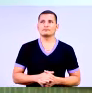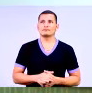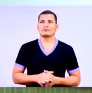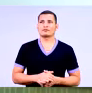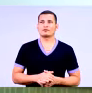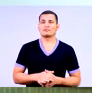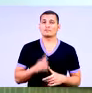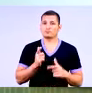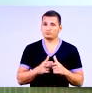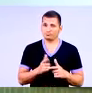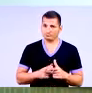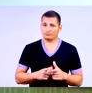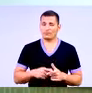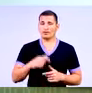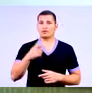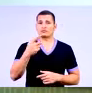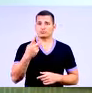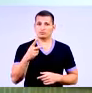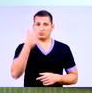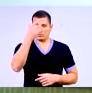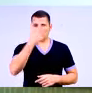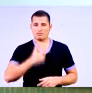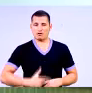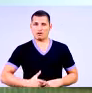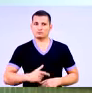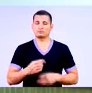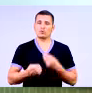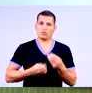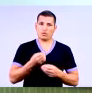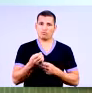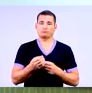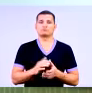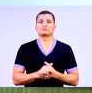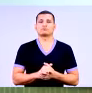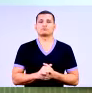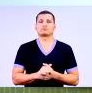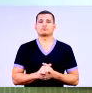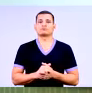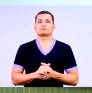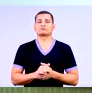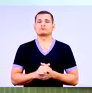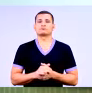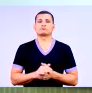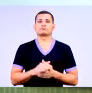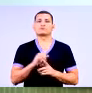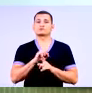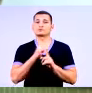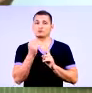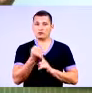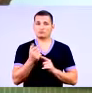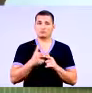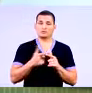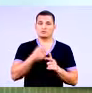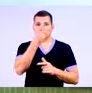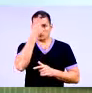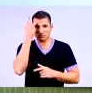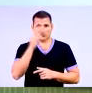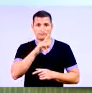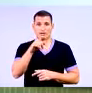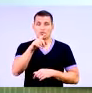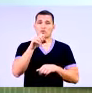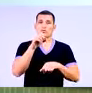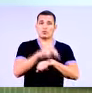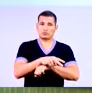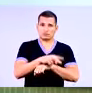com que a sua imagem, né, seja vista no mercado. Porque a pessoa que vai te contratar, ela vai analisar a tua